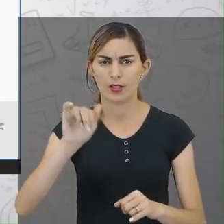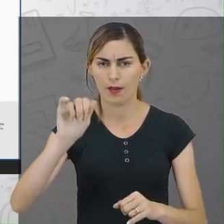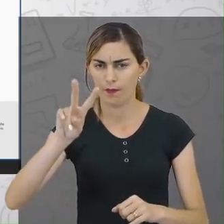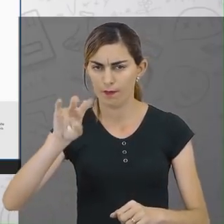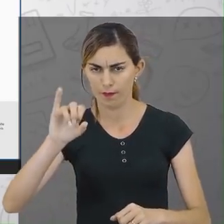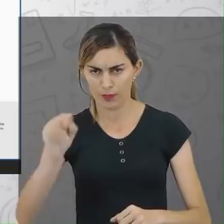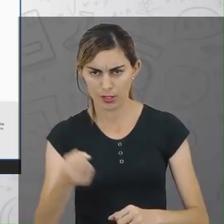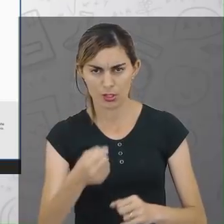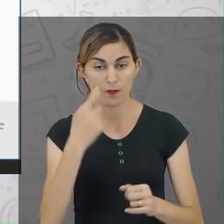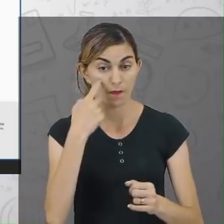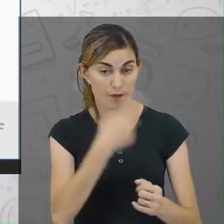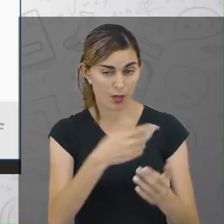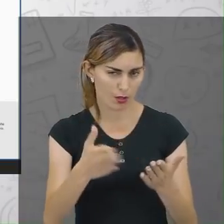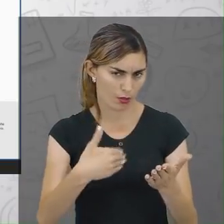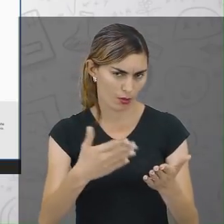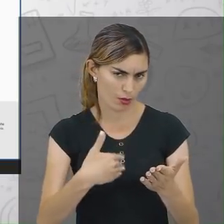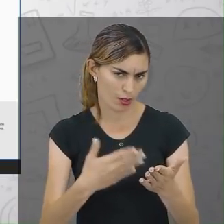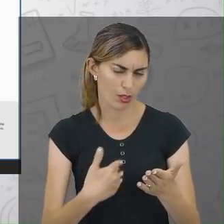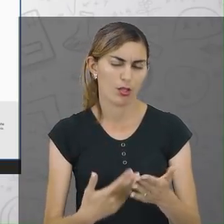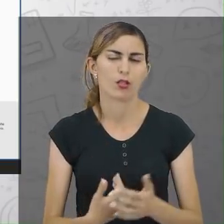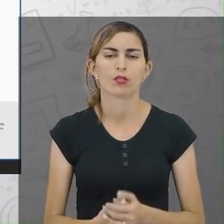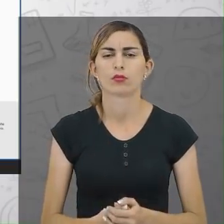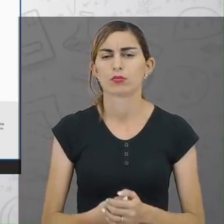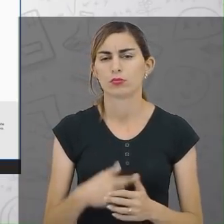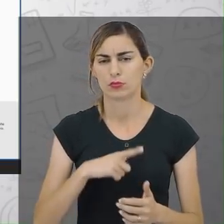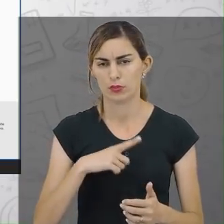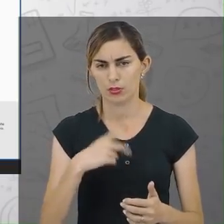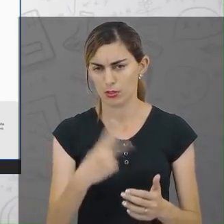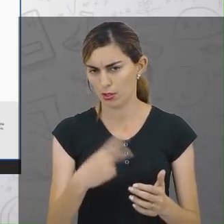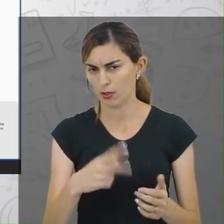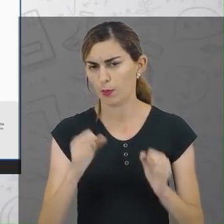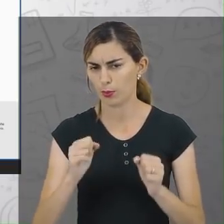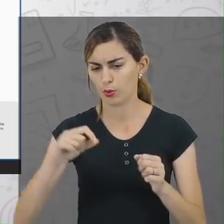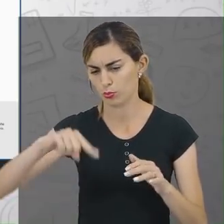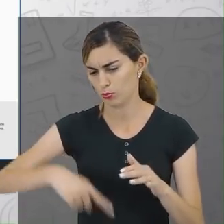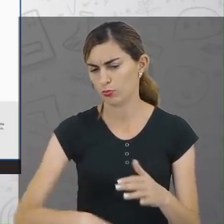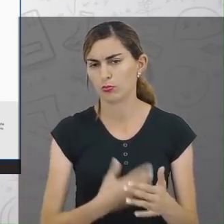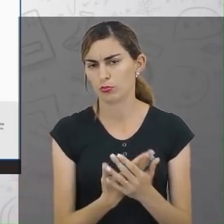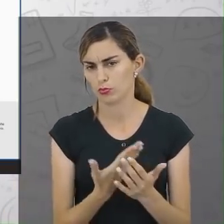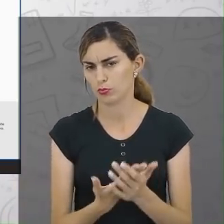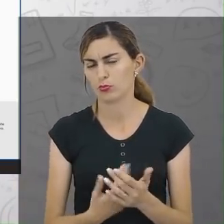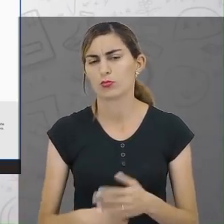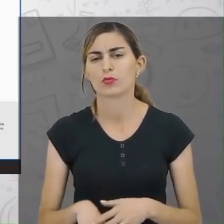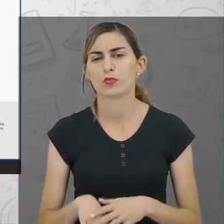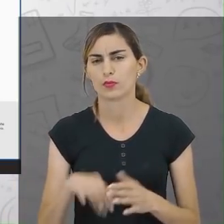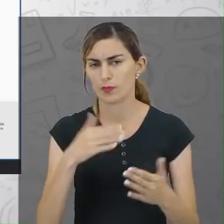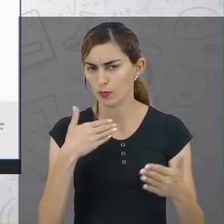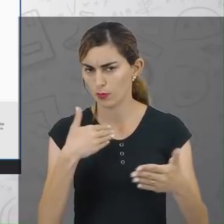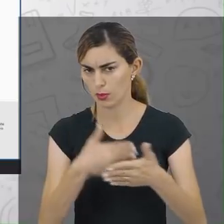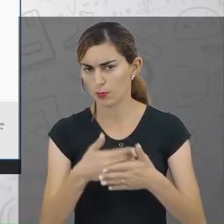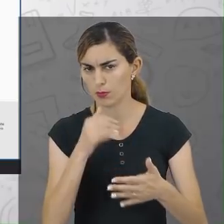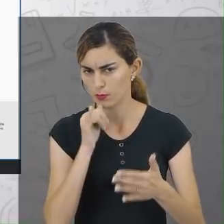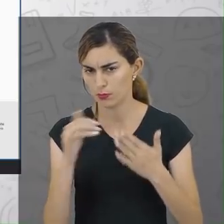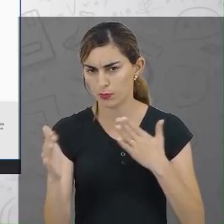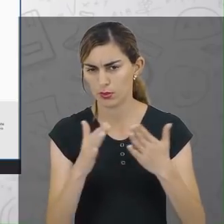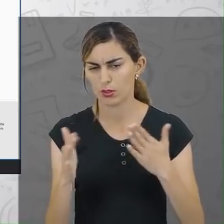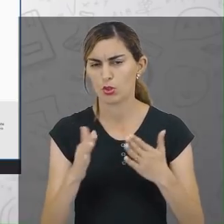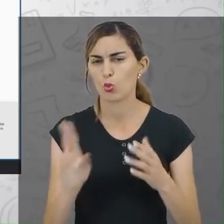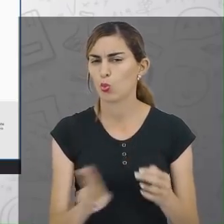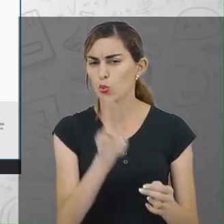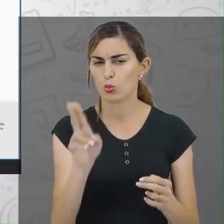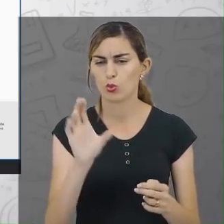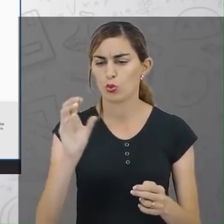variáveis. Dá uma olhadinha no caderno, no e-book. Lá você vai poder se aprofundar. O próximo exemplo é o de uso